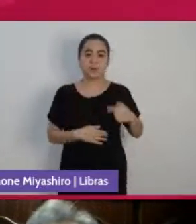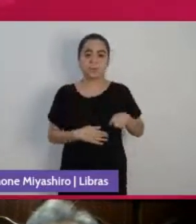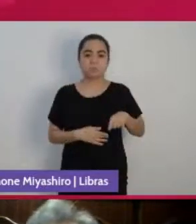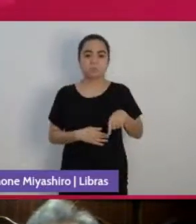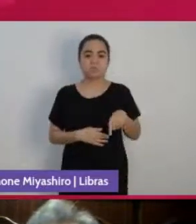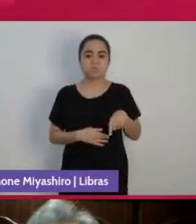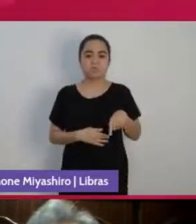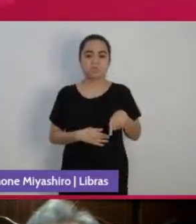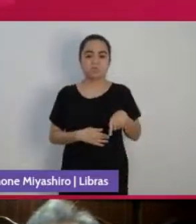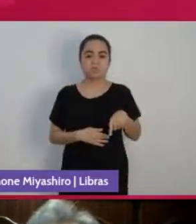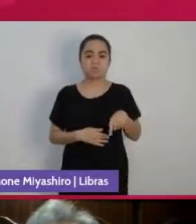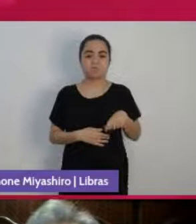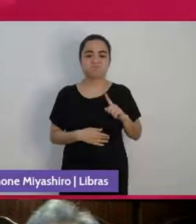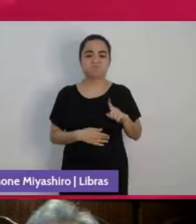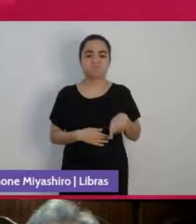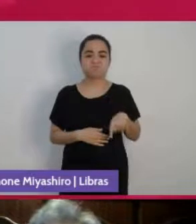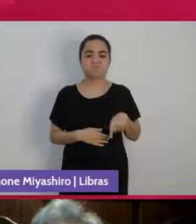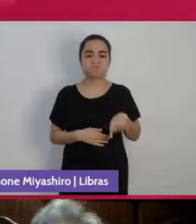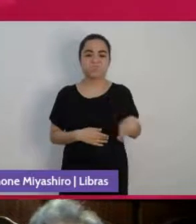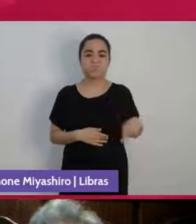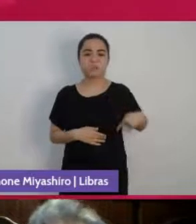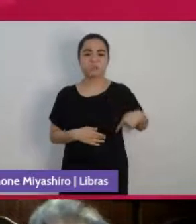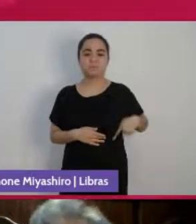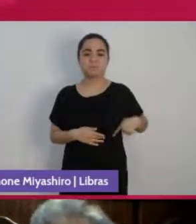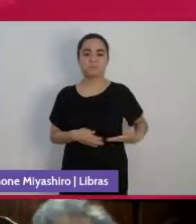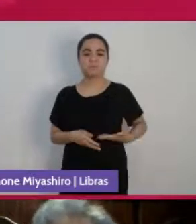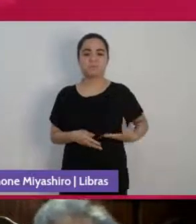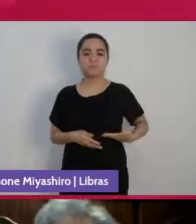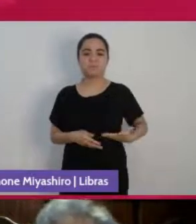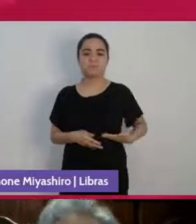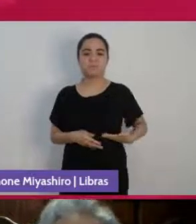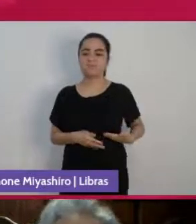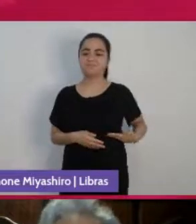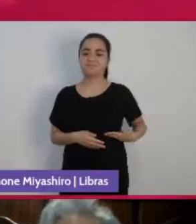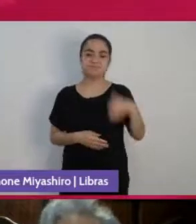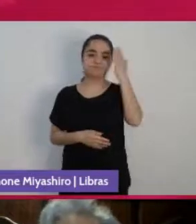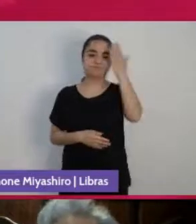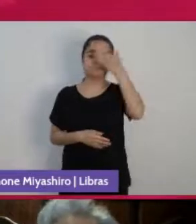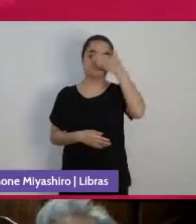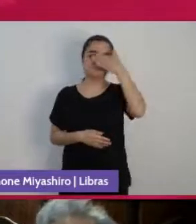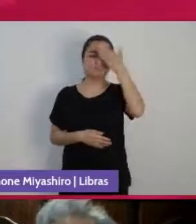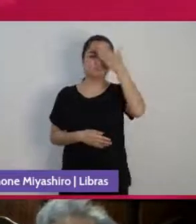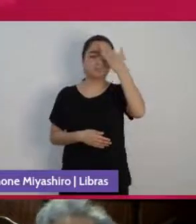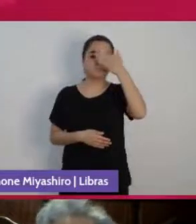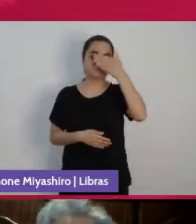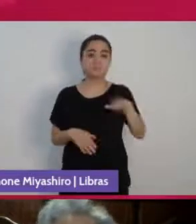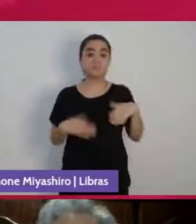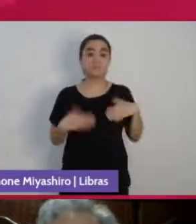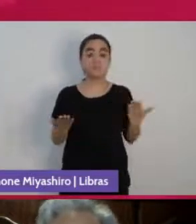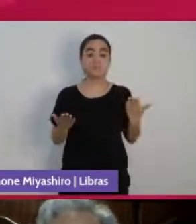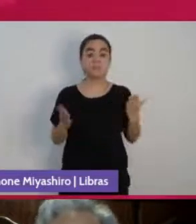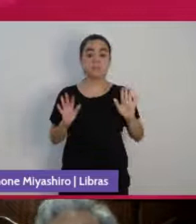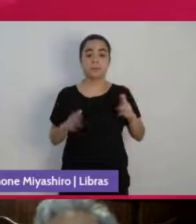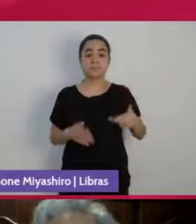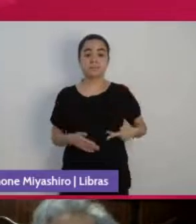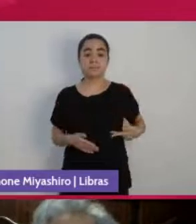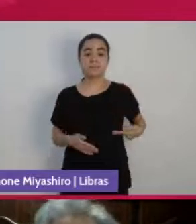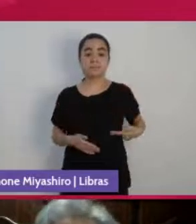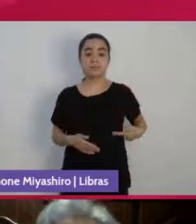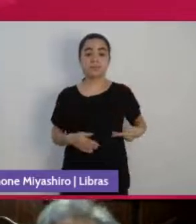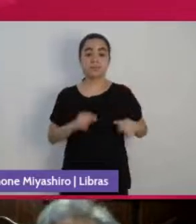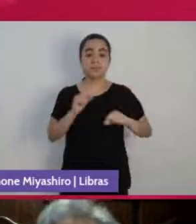né? E olha aqui, não pegou o suco inframamário, a prega. Ai, Pro, mas esse risquinho que é? Esse aqui é dobra